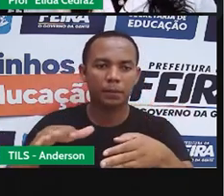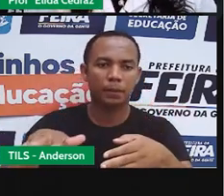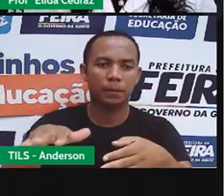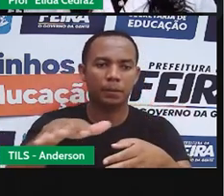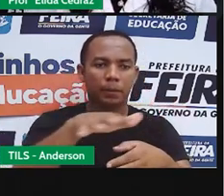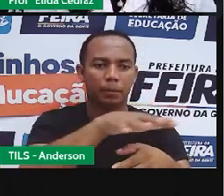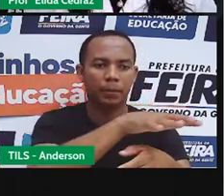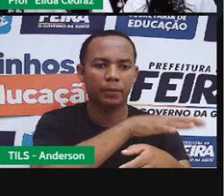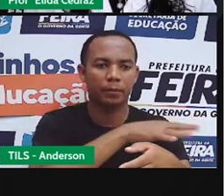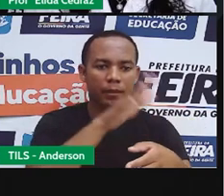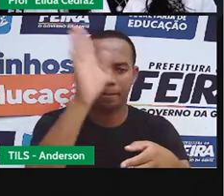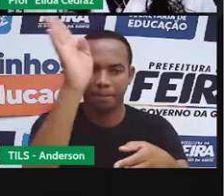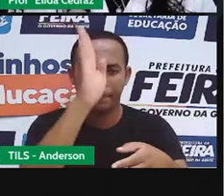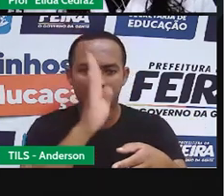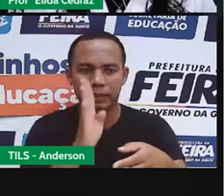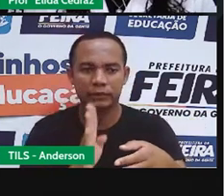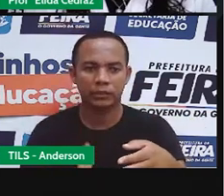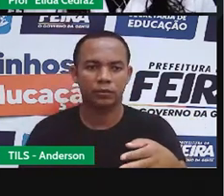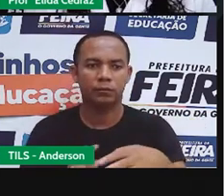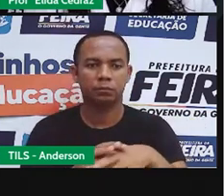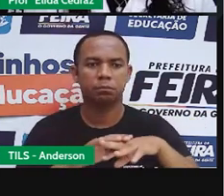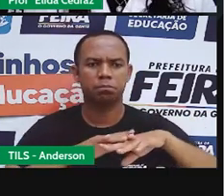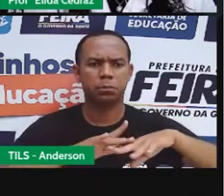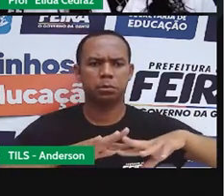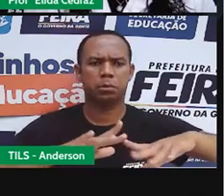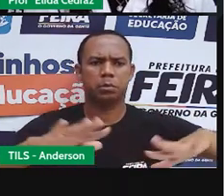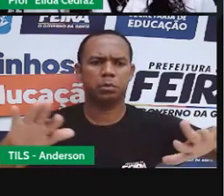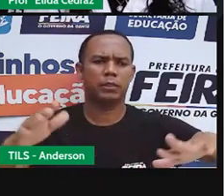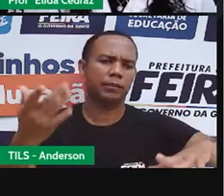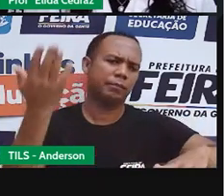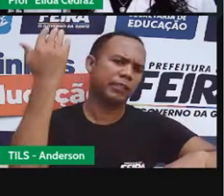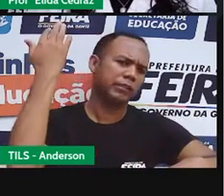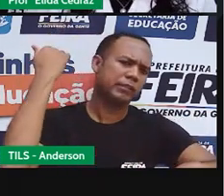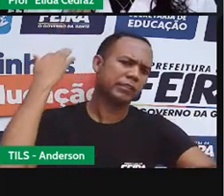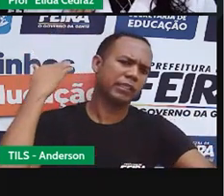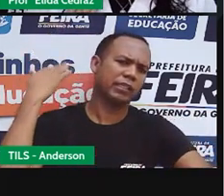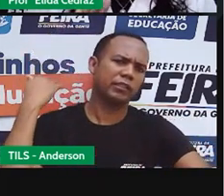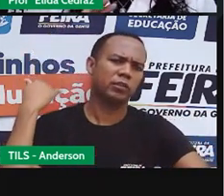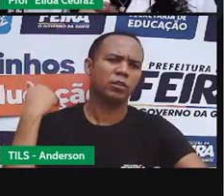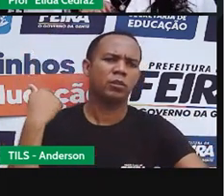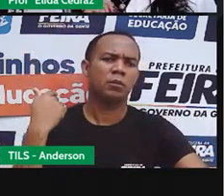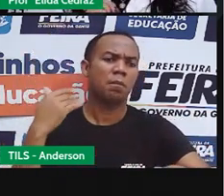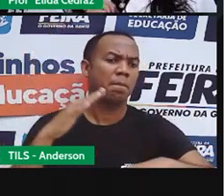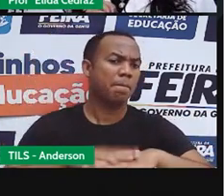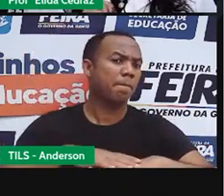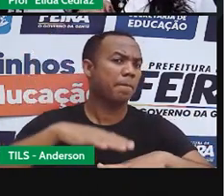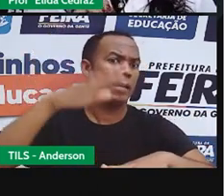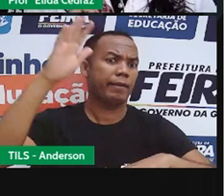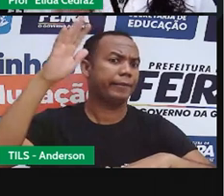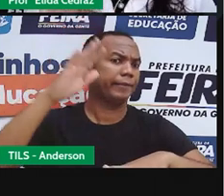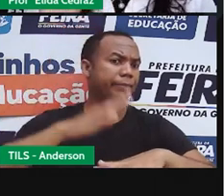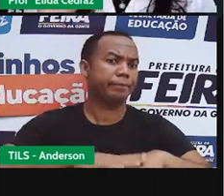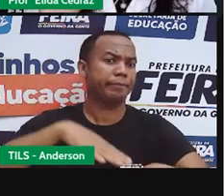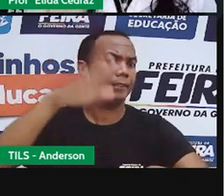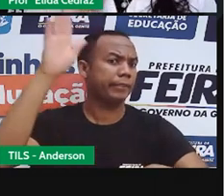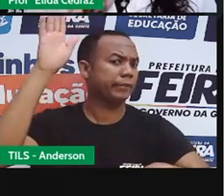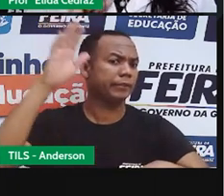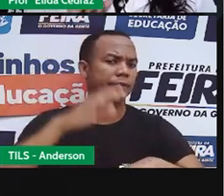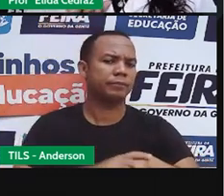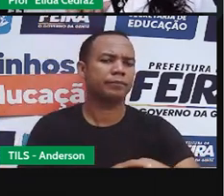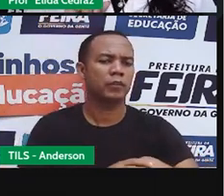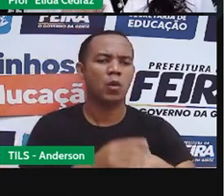todo o Brasil. Mas na época que os portugueses chegaram aqui, era muito mais do que isso.